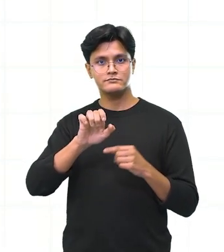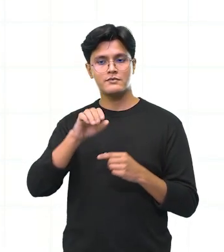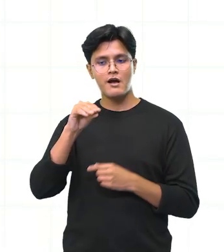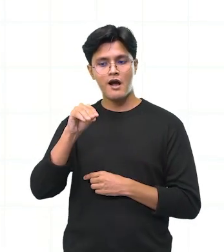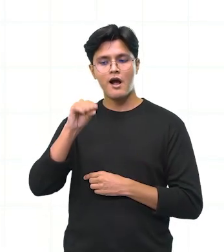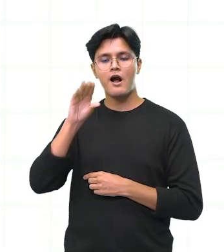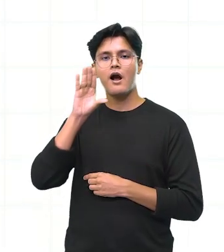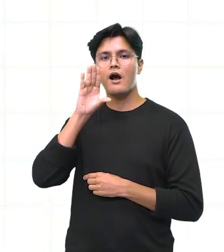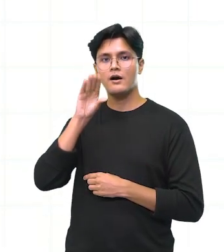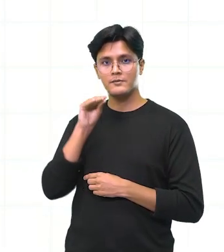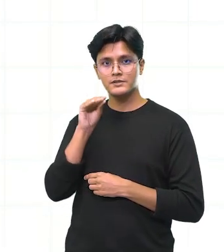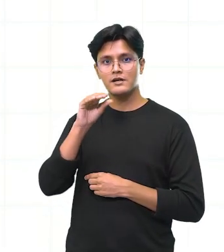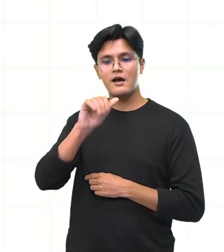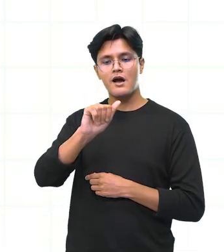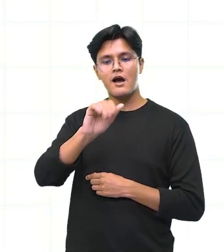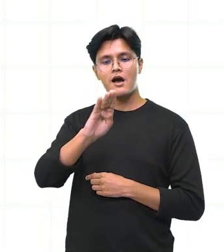verbo.